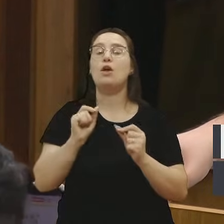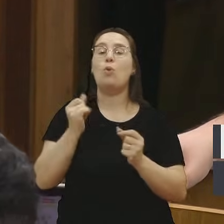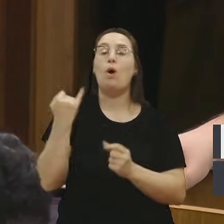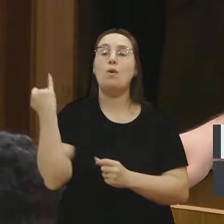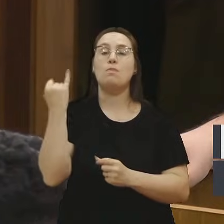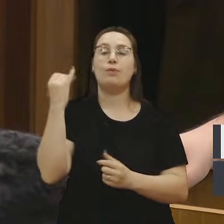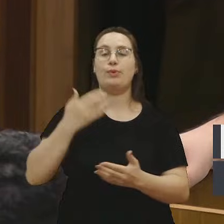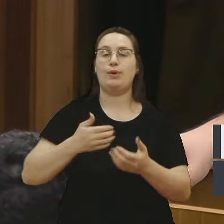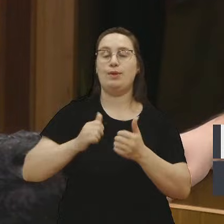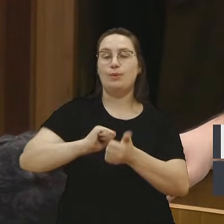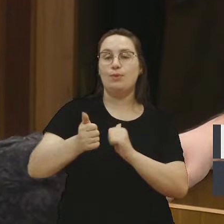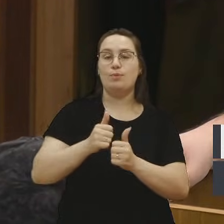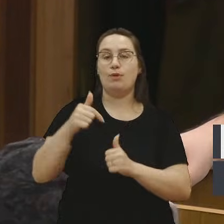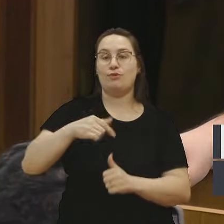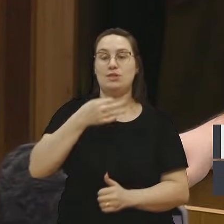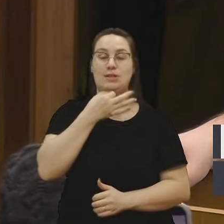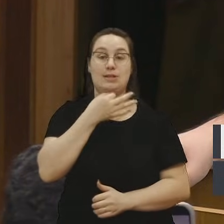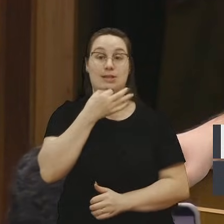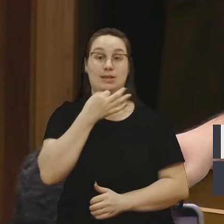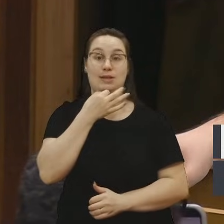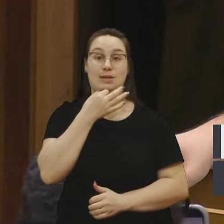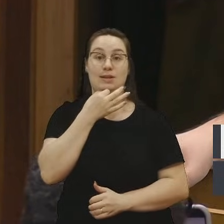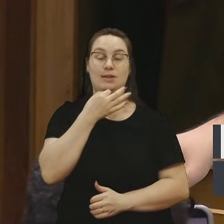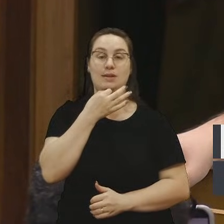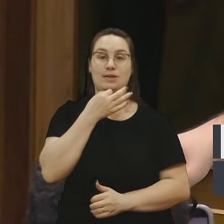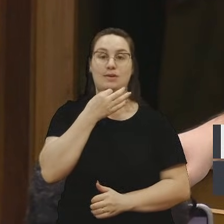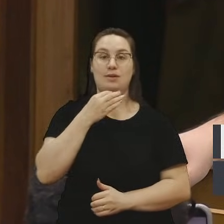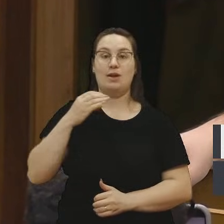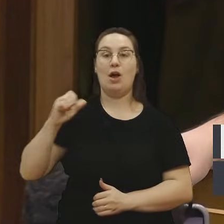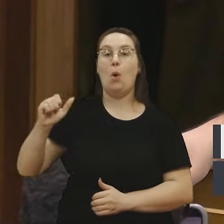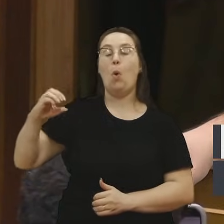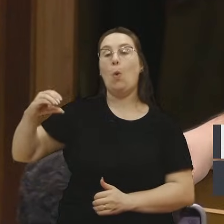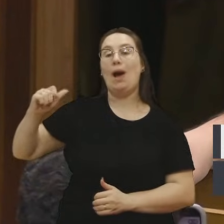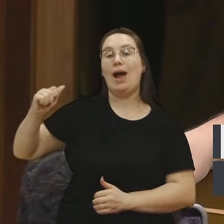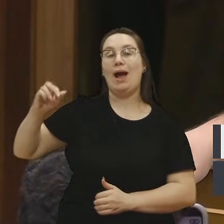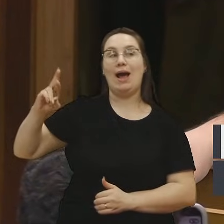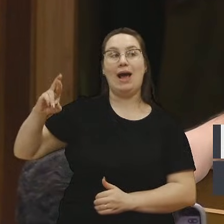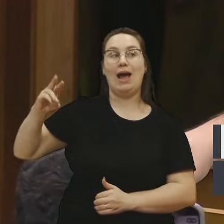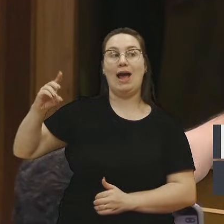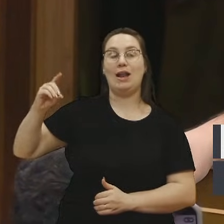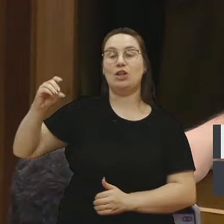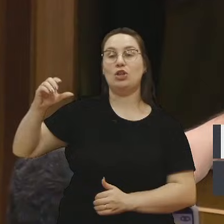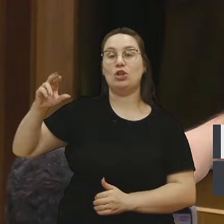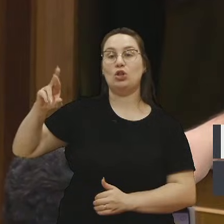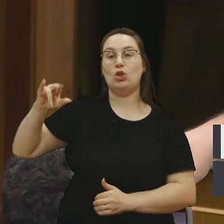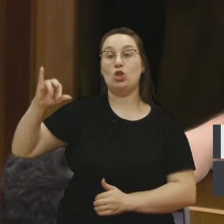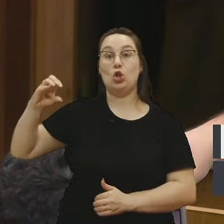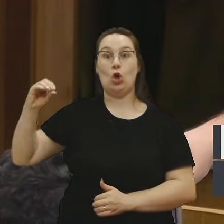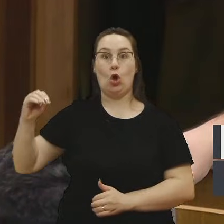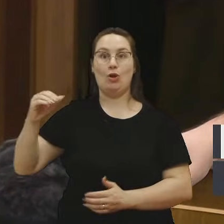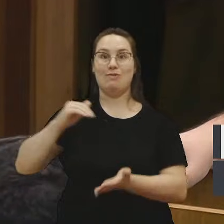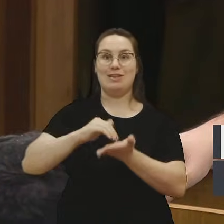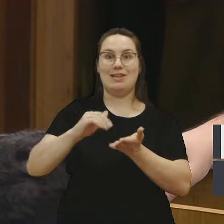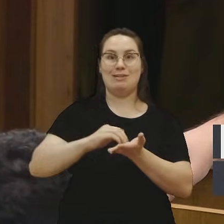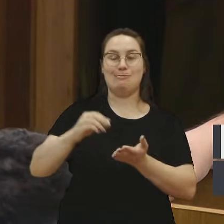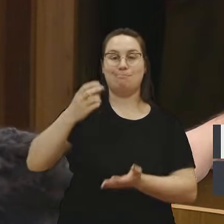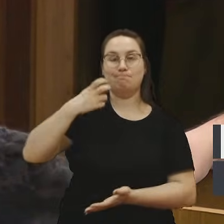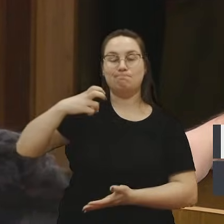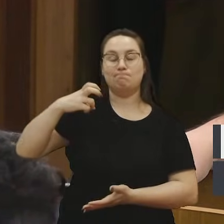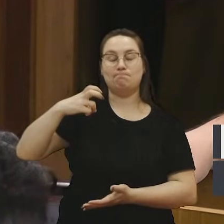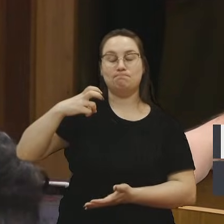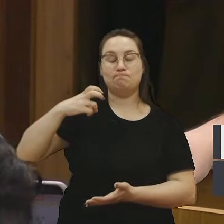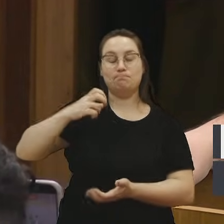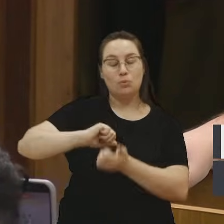cidade. Também quero saudar o secretário Cadori, representando também aqui o prefeito municipal Adilóide Domênico, da Secretaria Municipal de Esporte e Lazer. Inclusive,